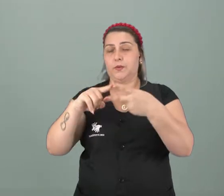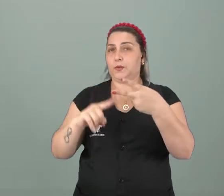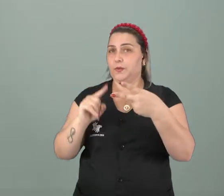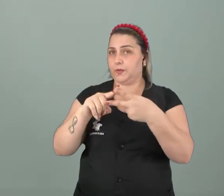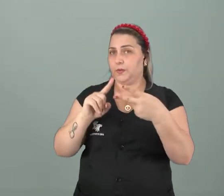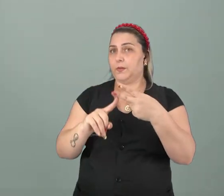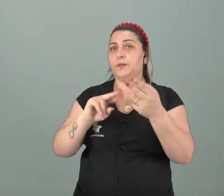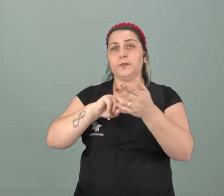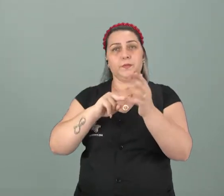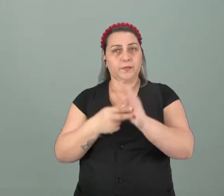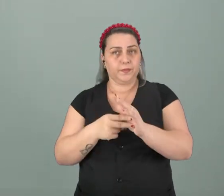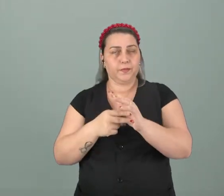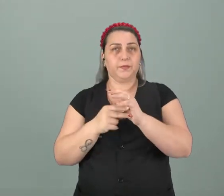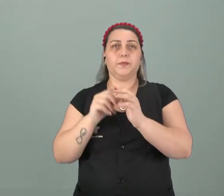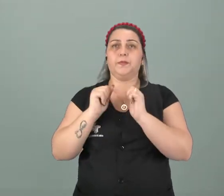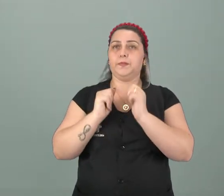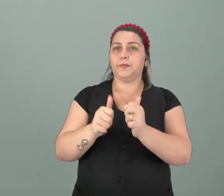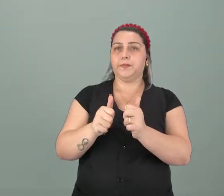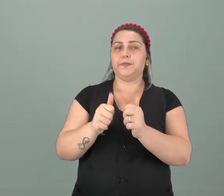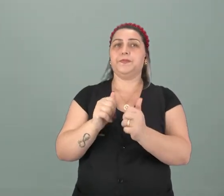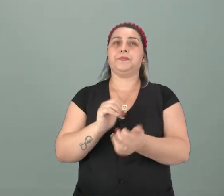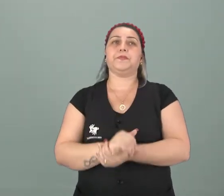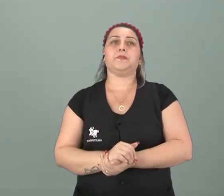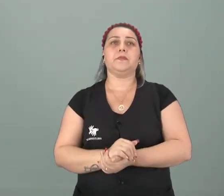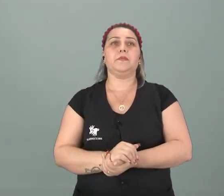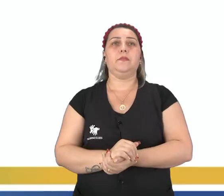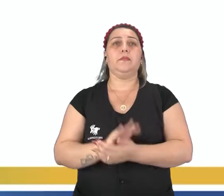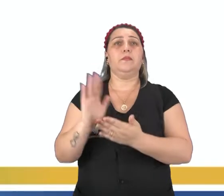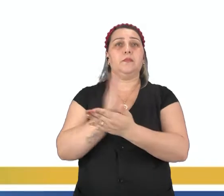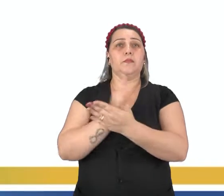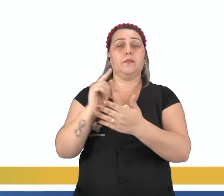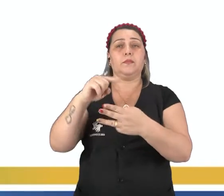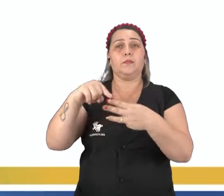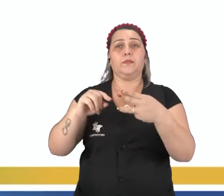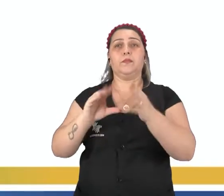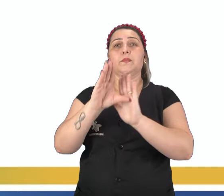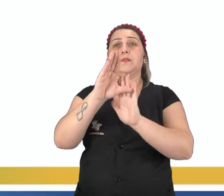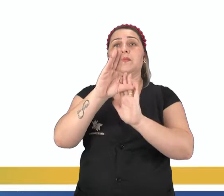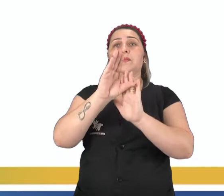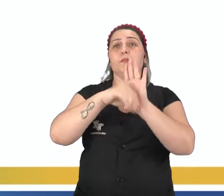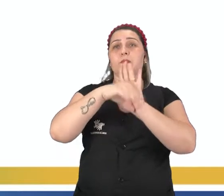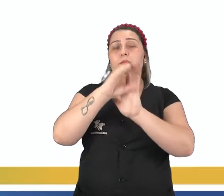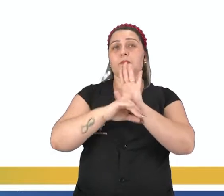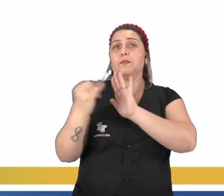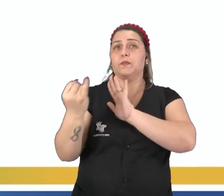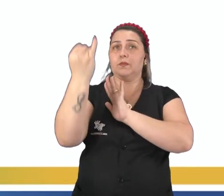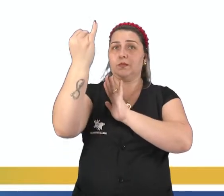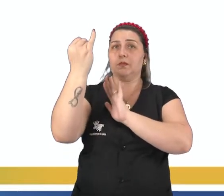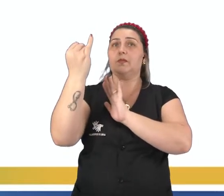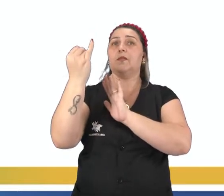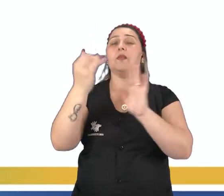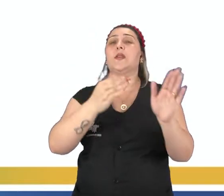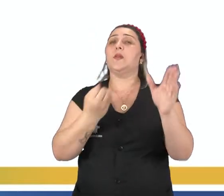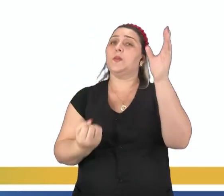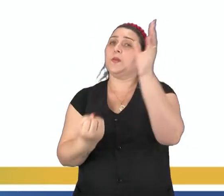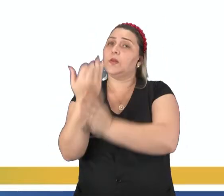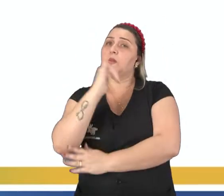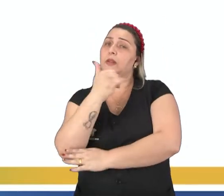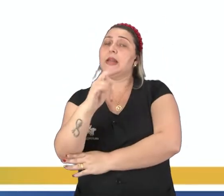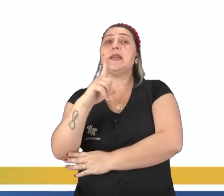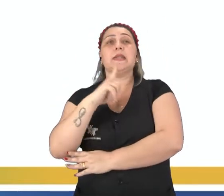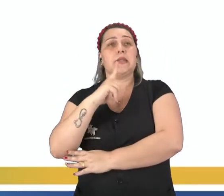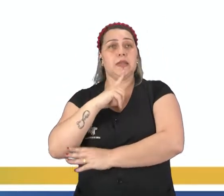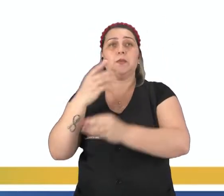dois vieses, né? Tem esses dois sentidos, tá? Adotando qualquer um dos conceitos, o importante é entender que todo o processo de geração de energia